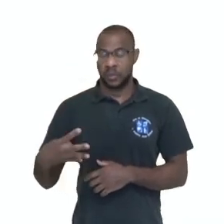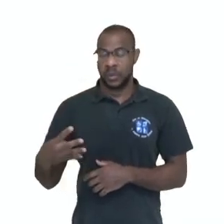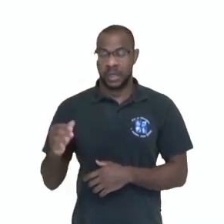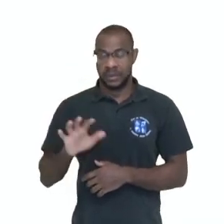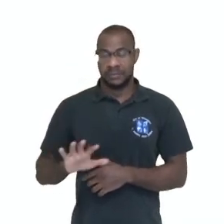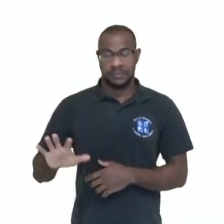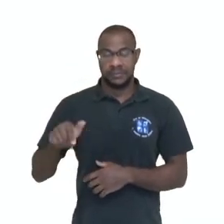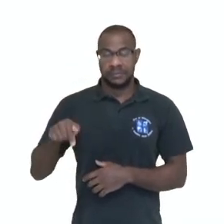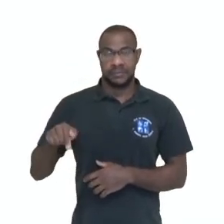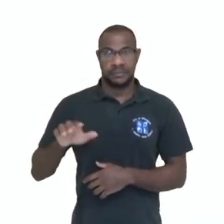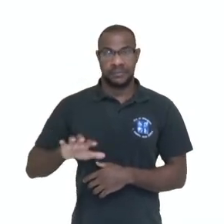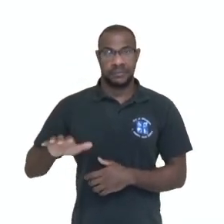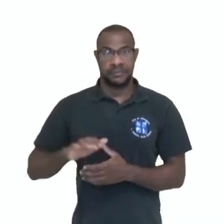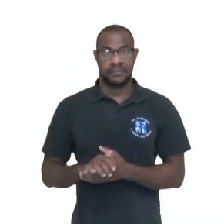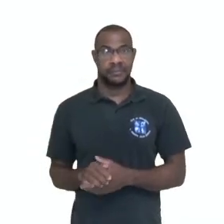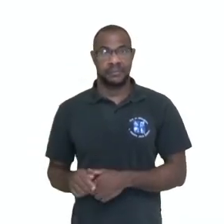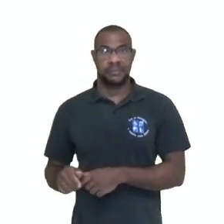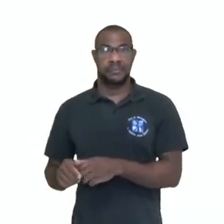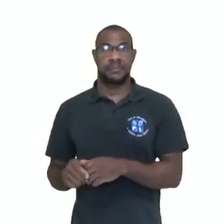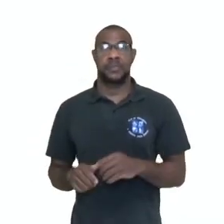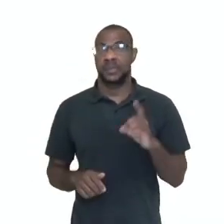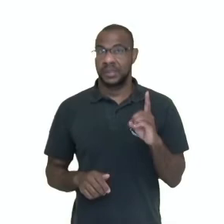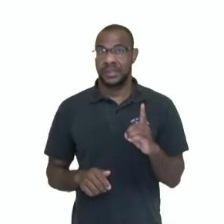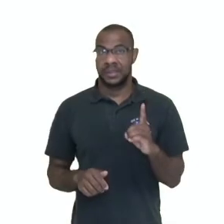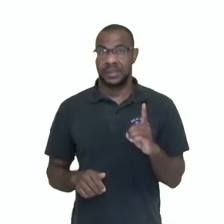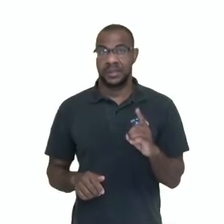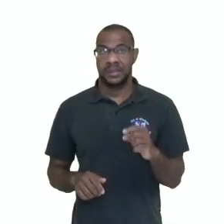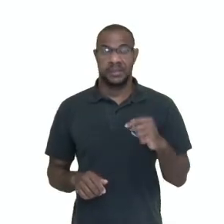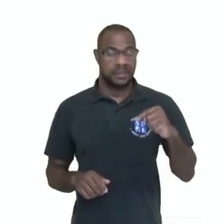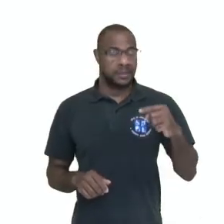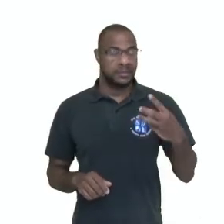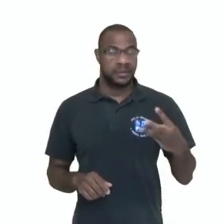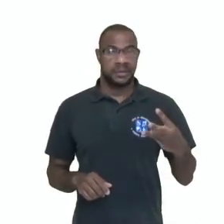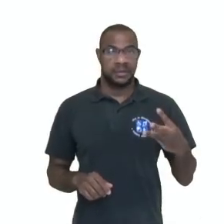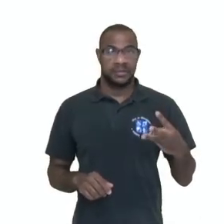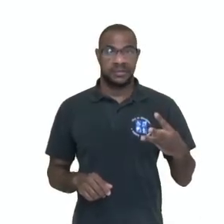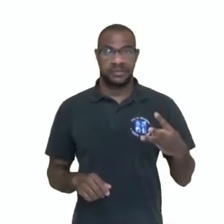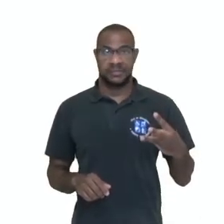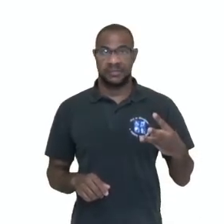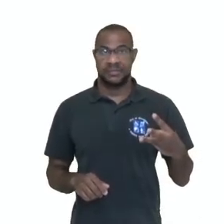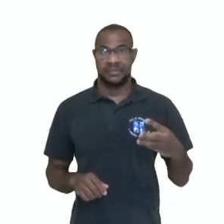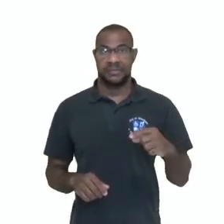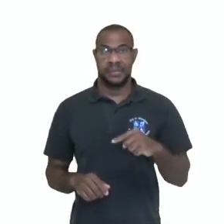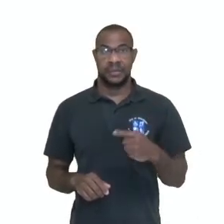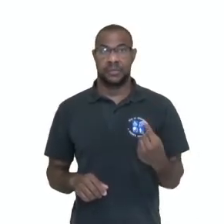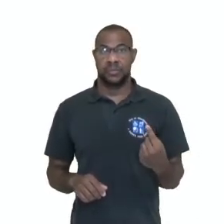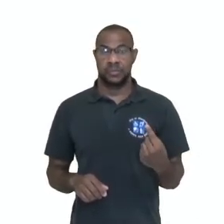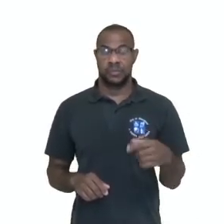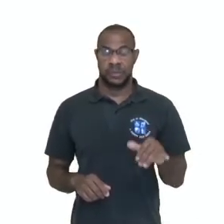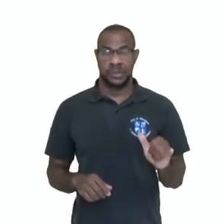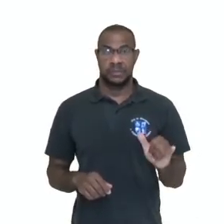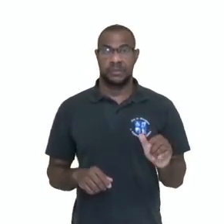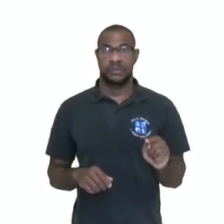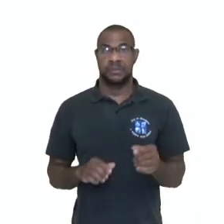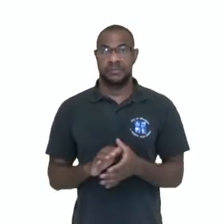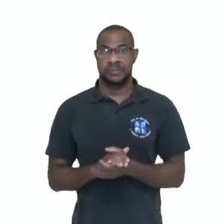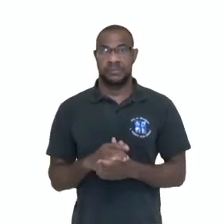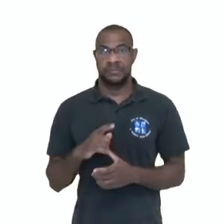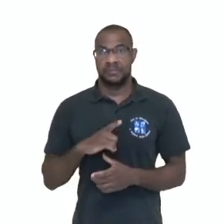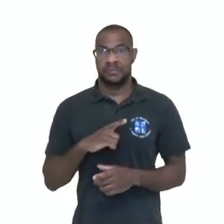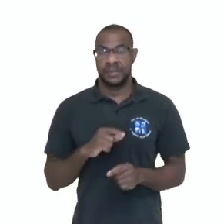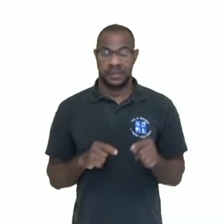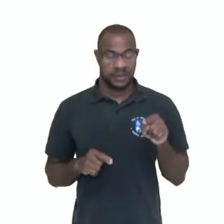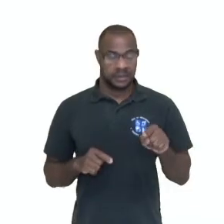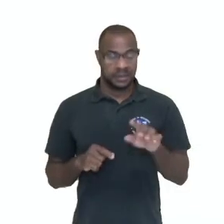quarto quadrante. E o ponto D, menos 3 para X e menos 1 para Y. Então tá aqui,